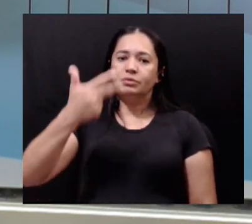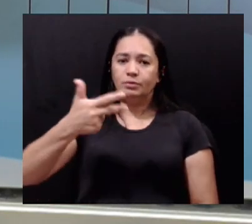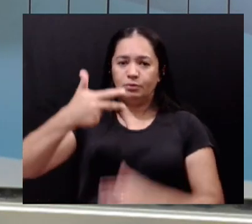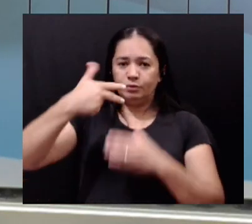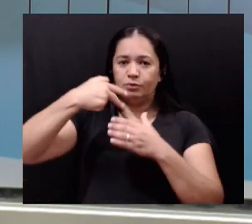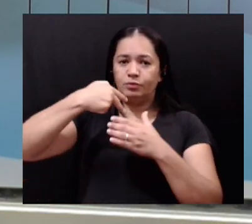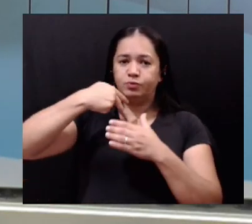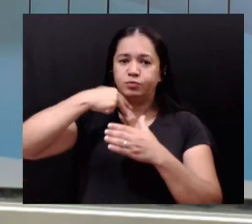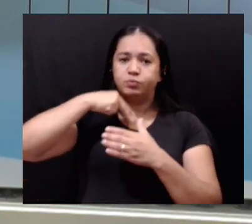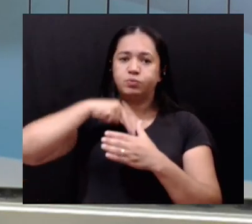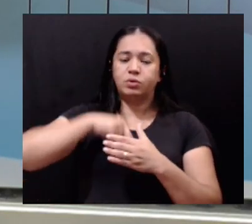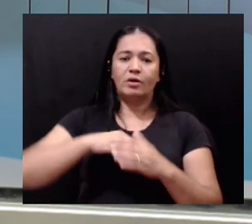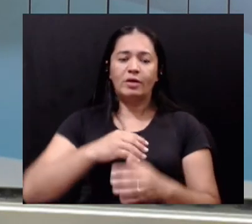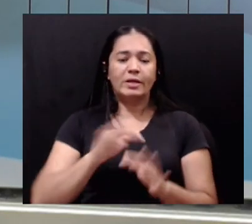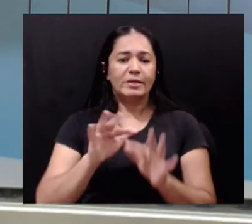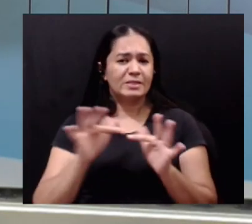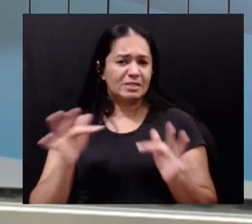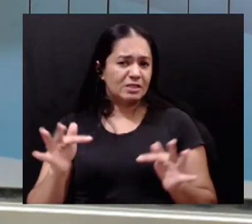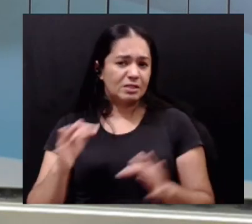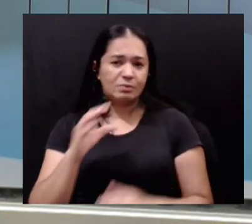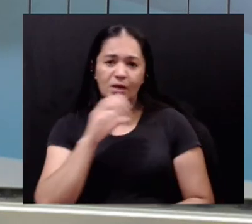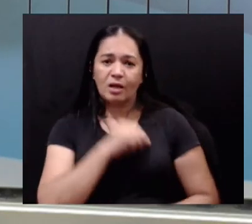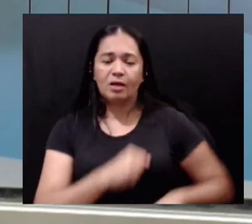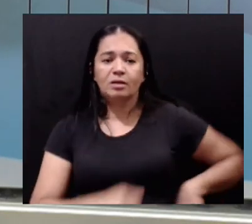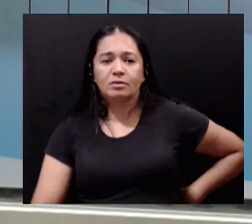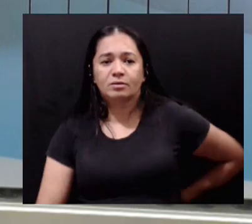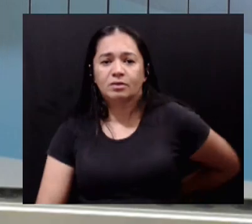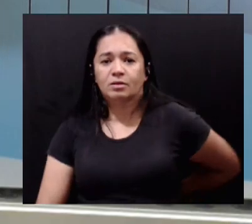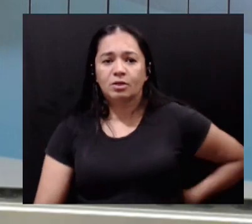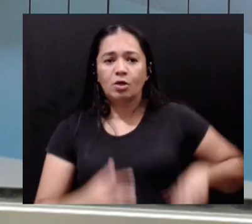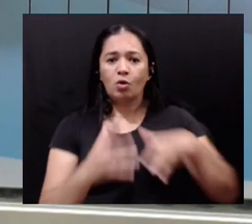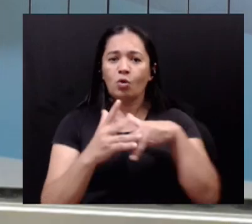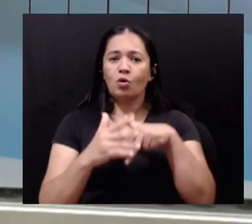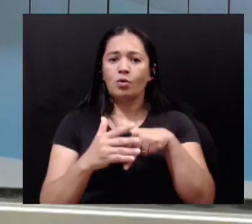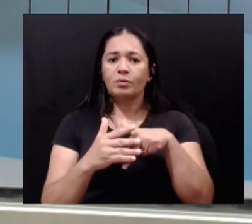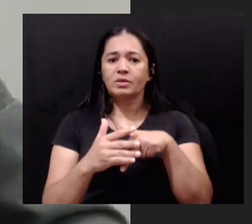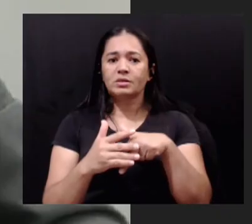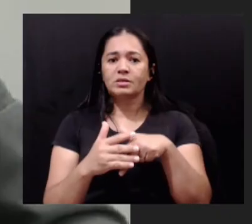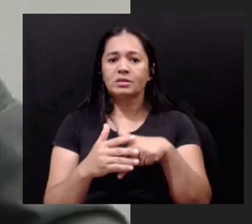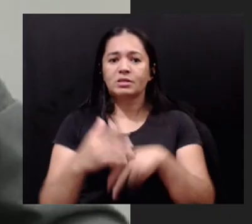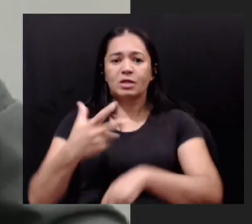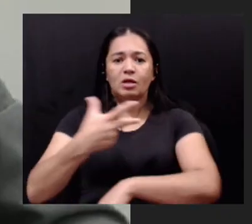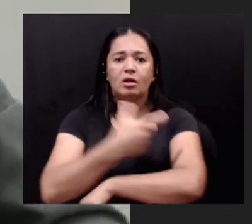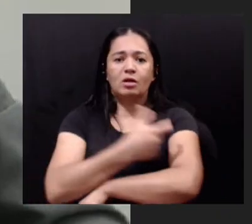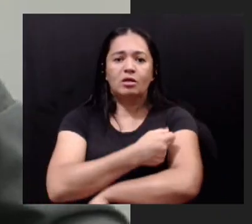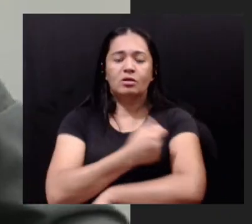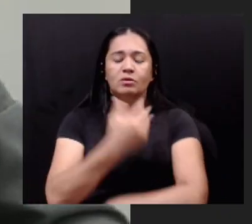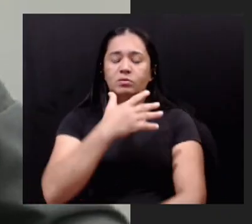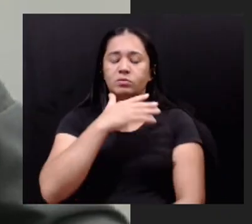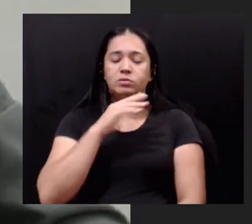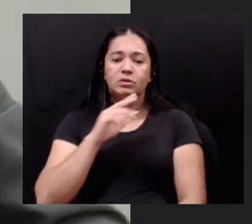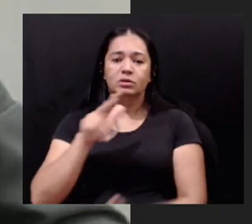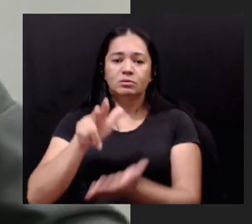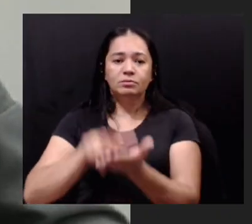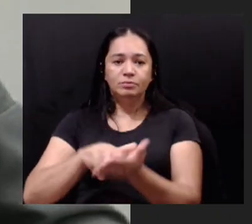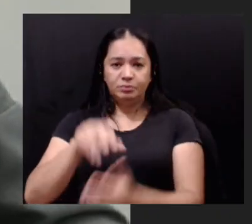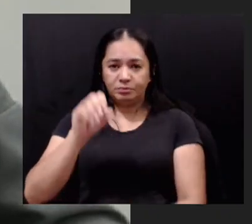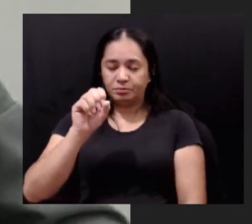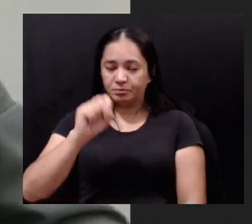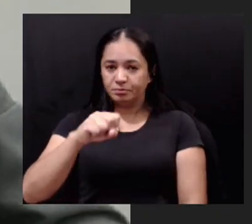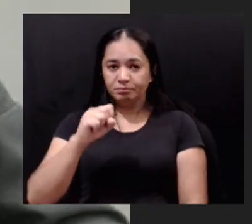leva poucos minutos, o paciente é sedado, é isso, né? E isso, a endoscopia é um